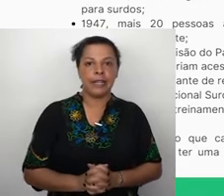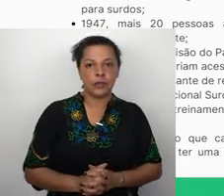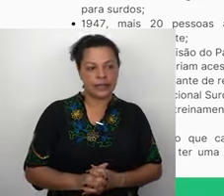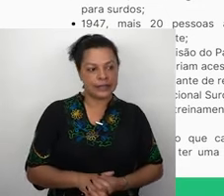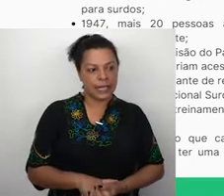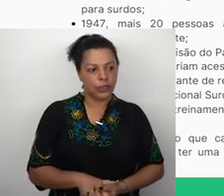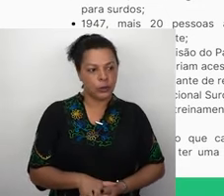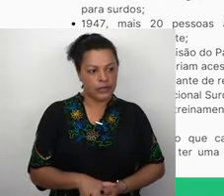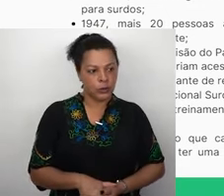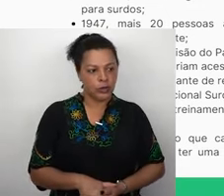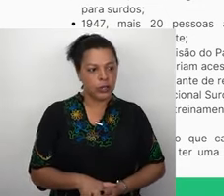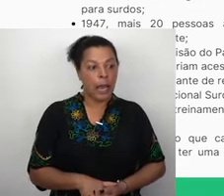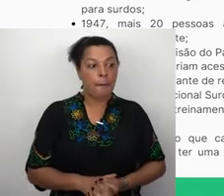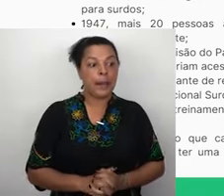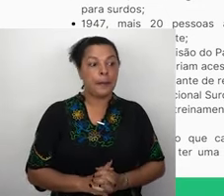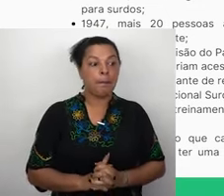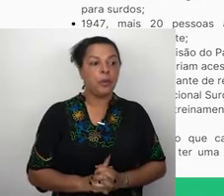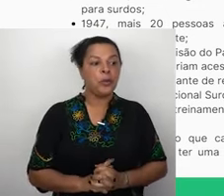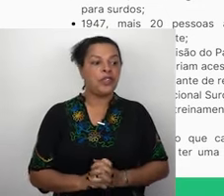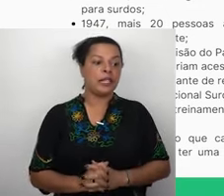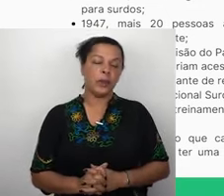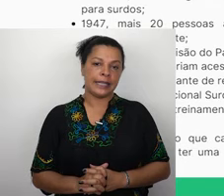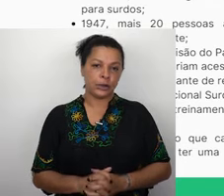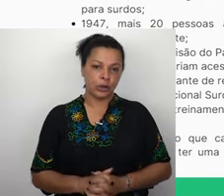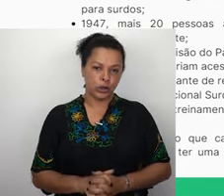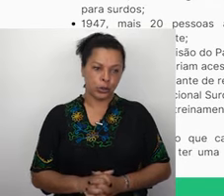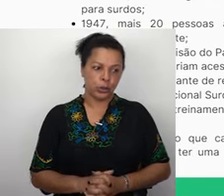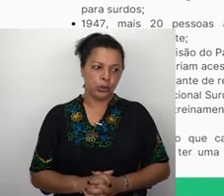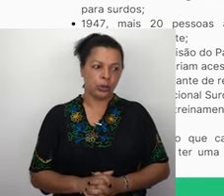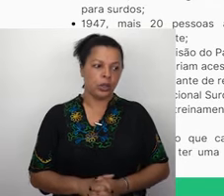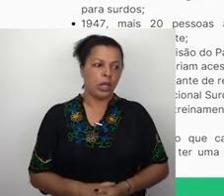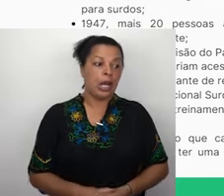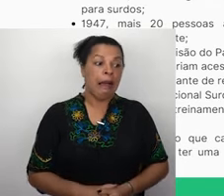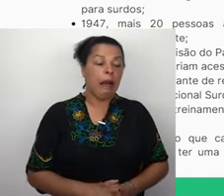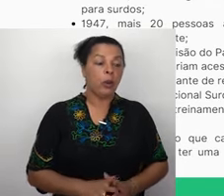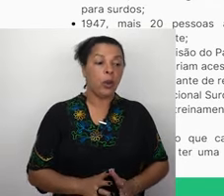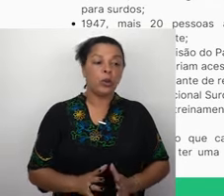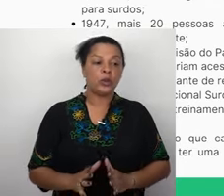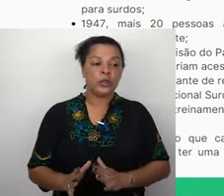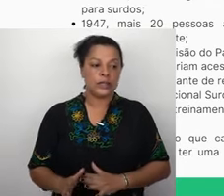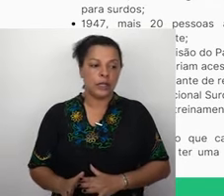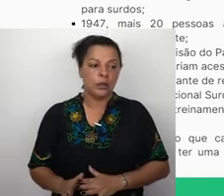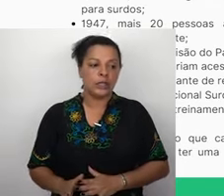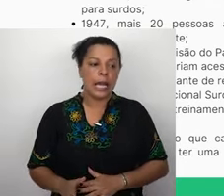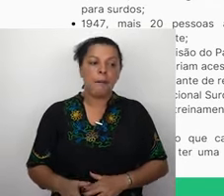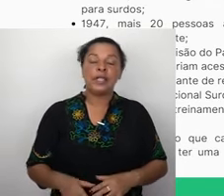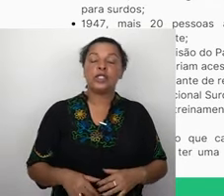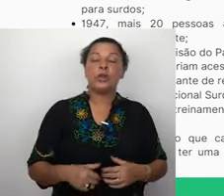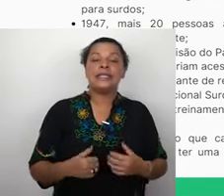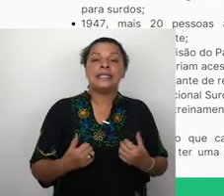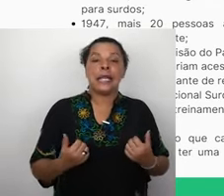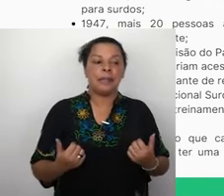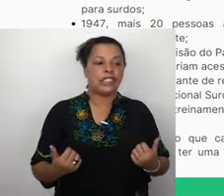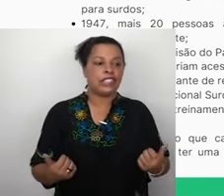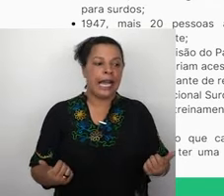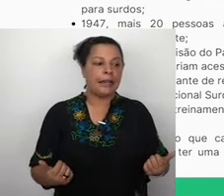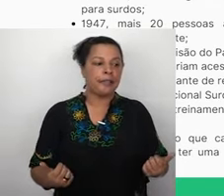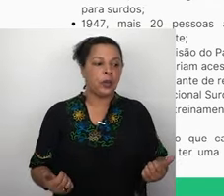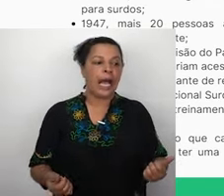francês que estava nos Estados Unidos, para promover a educação de surdos. Ao longo dos anos,